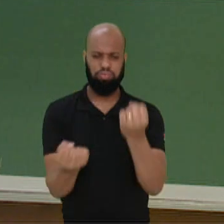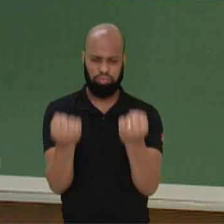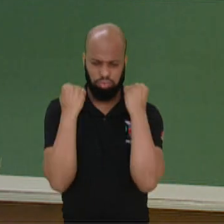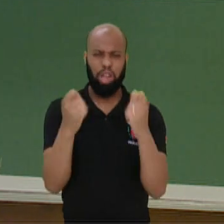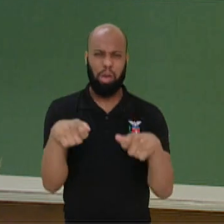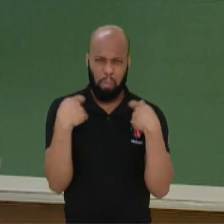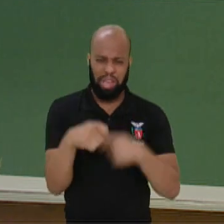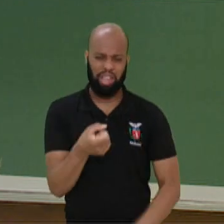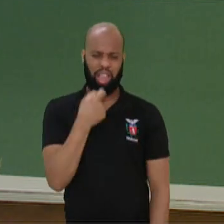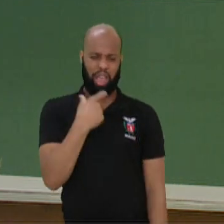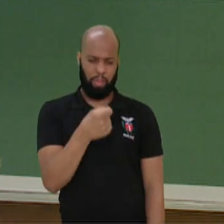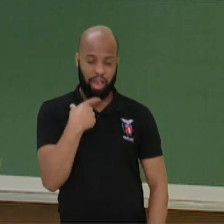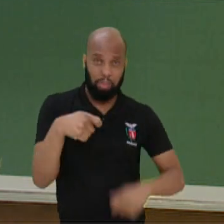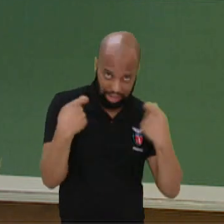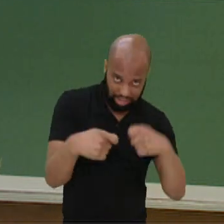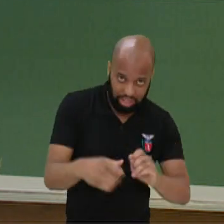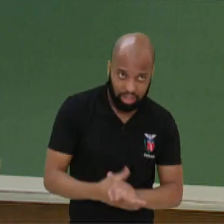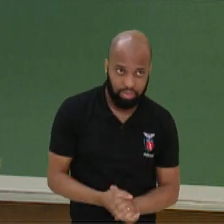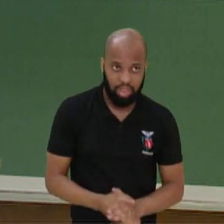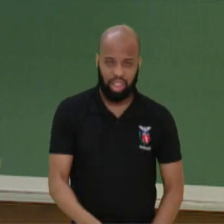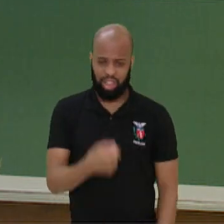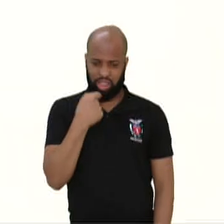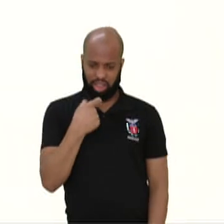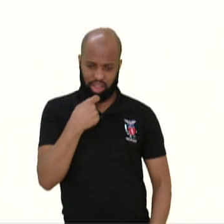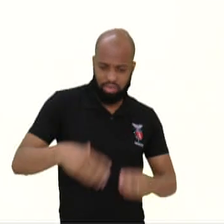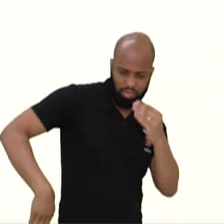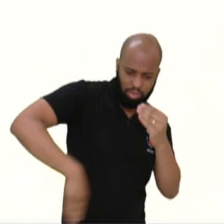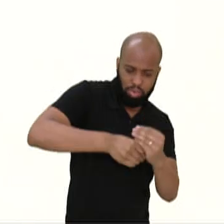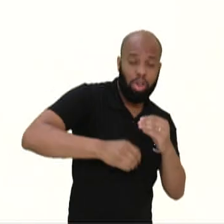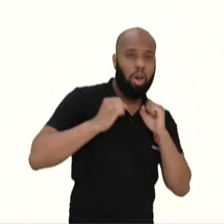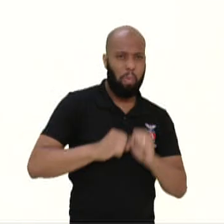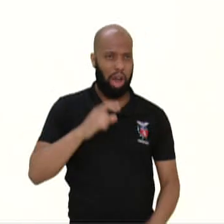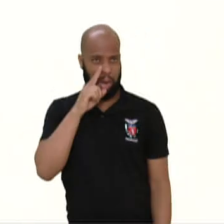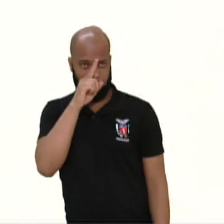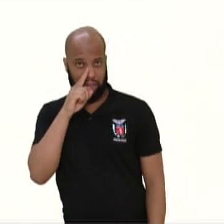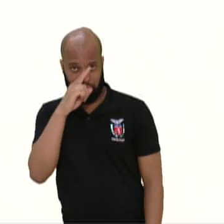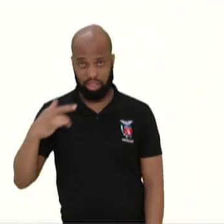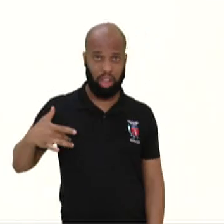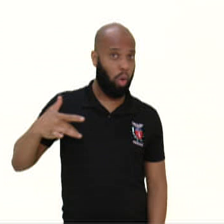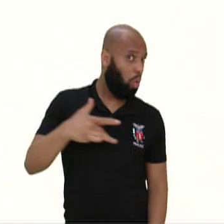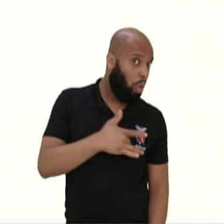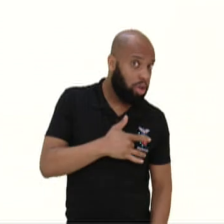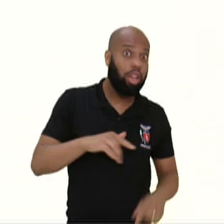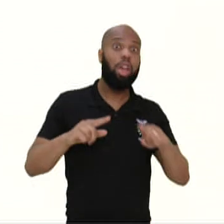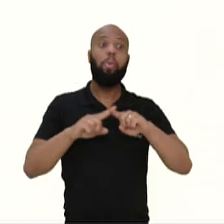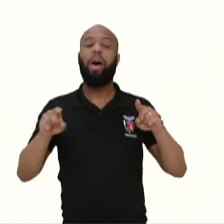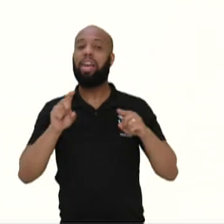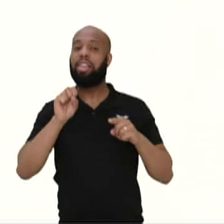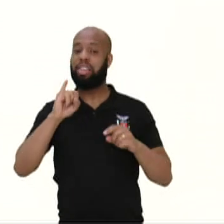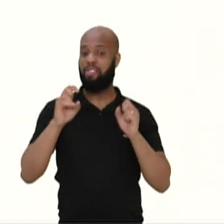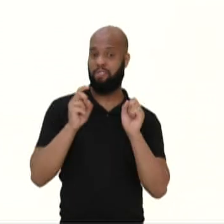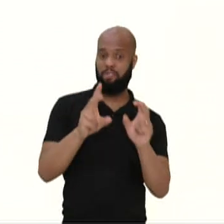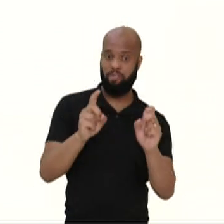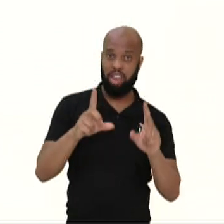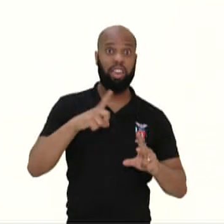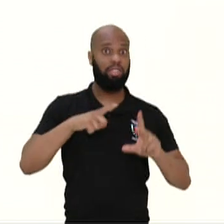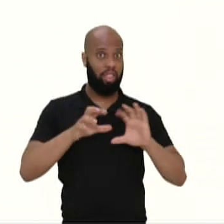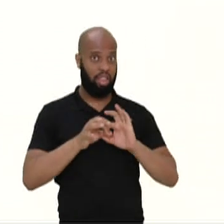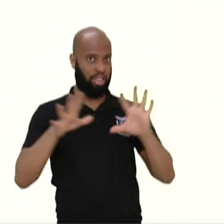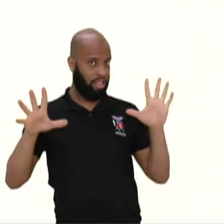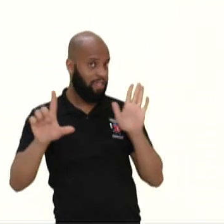suplementos? Os suplementos oferecem riscos à saúde, ainda que a sua venda esteja